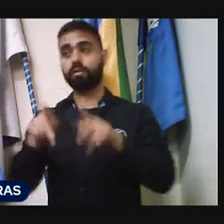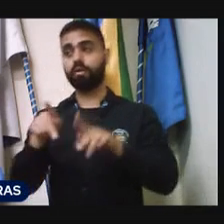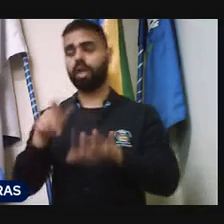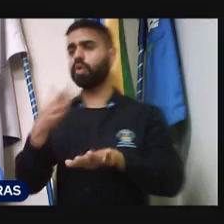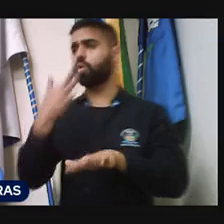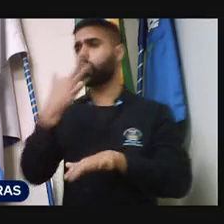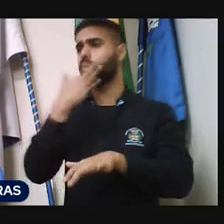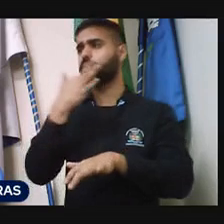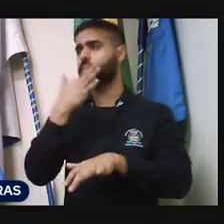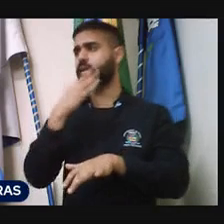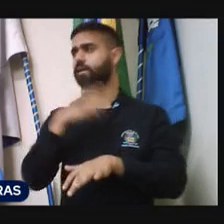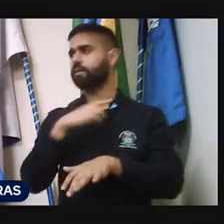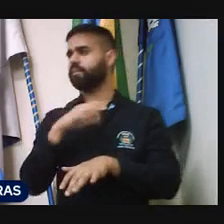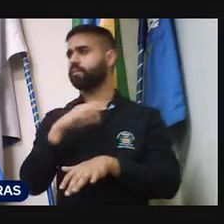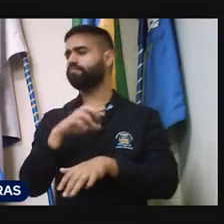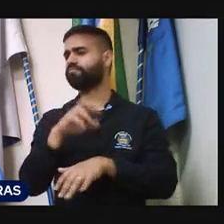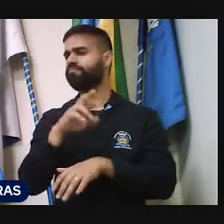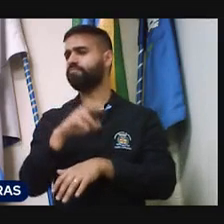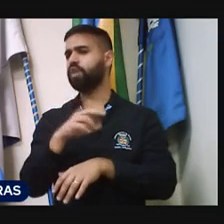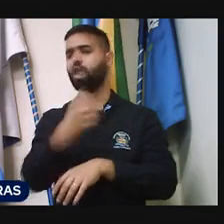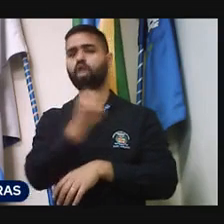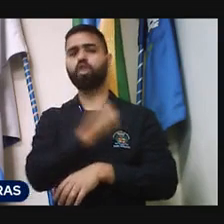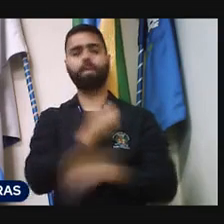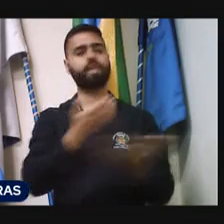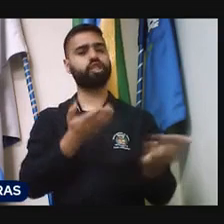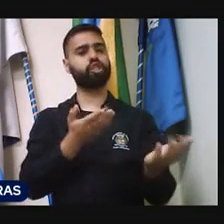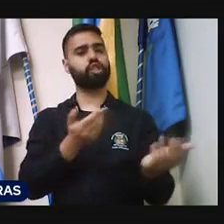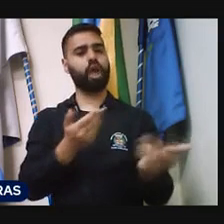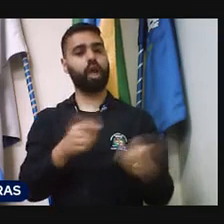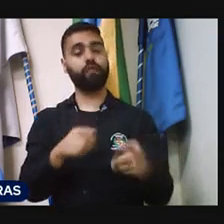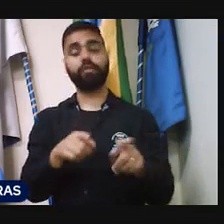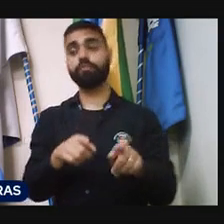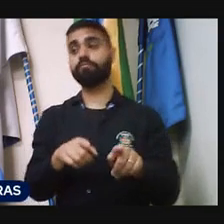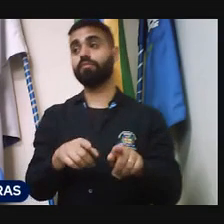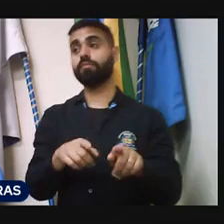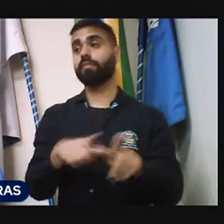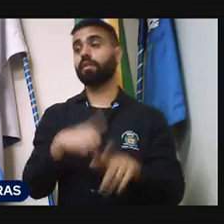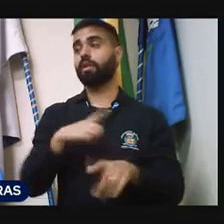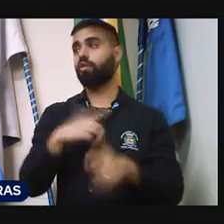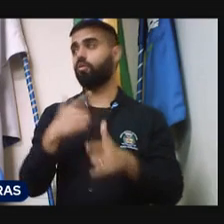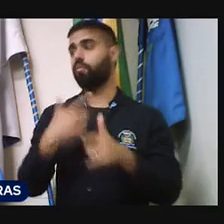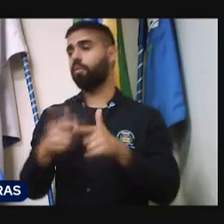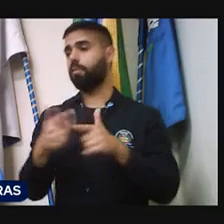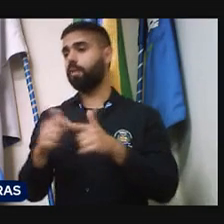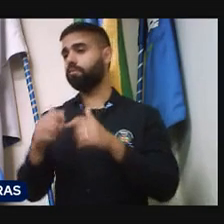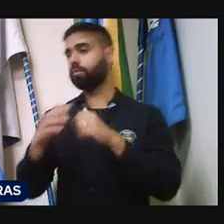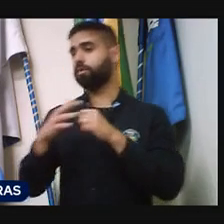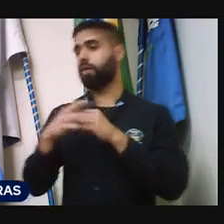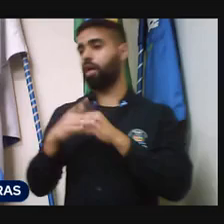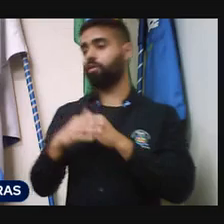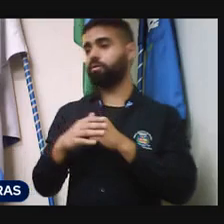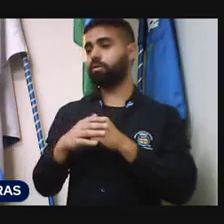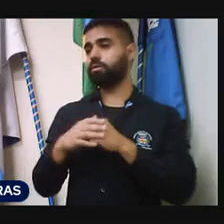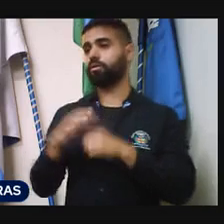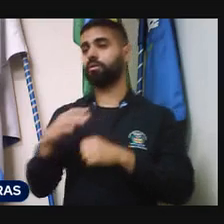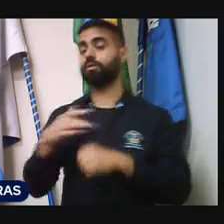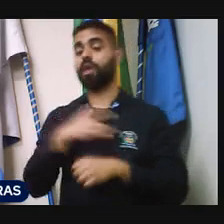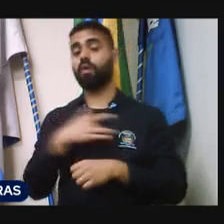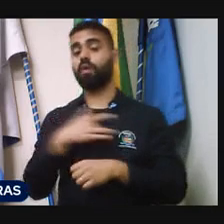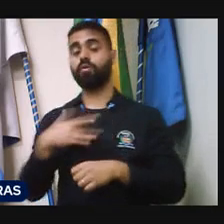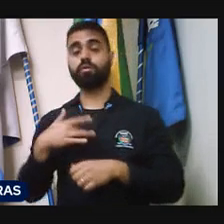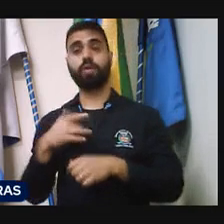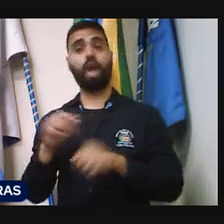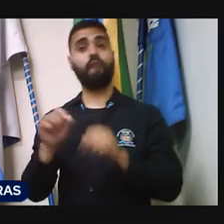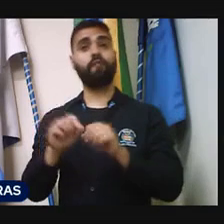de todos que existe um significativo número de jovens adolescentes em nosso município com deficiência EA prática de atividade física